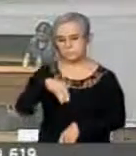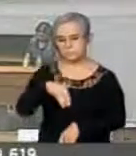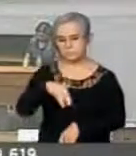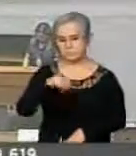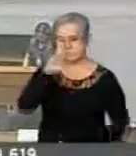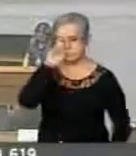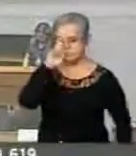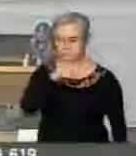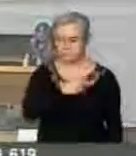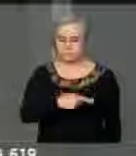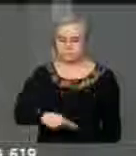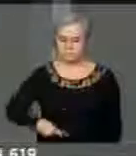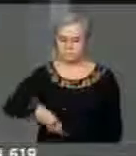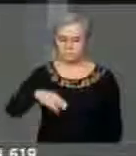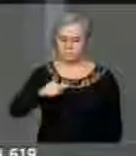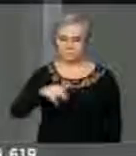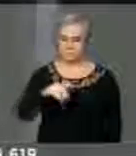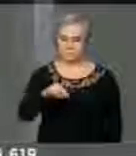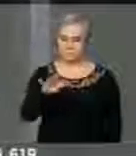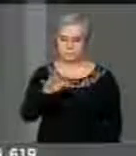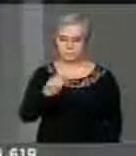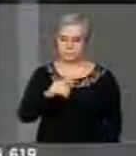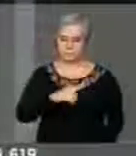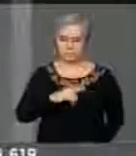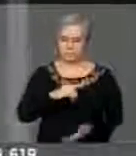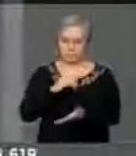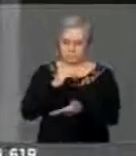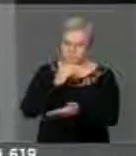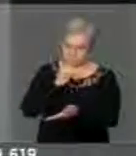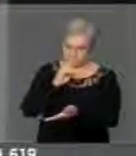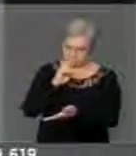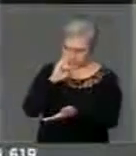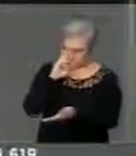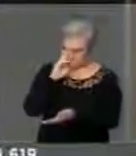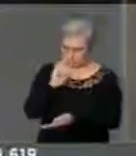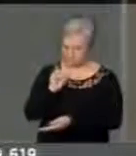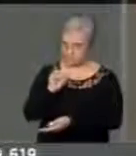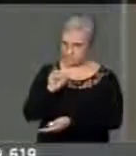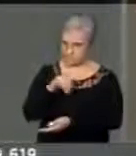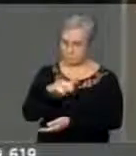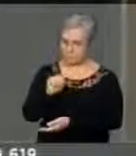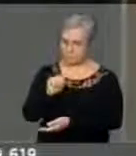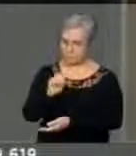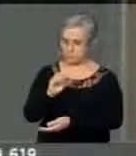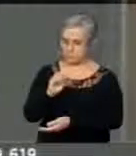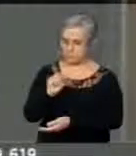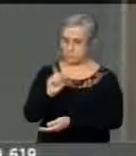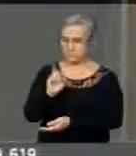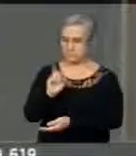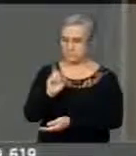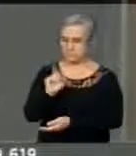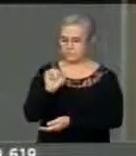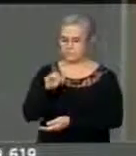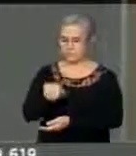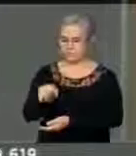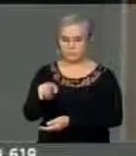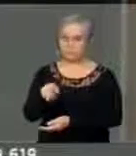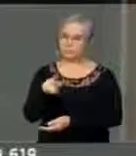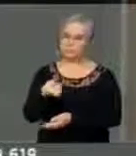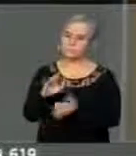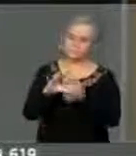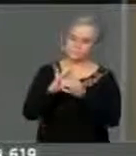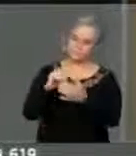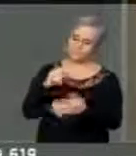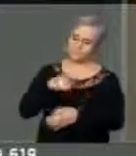Manato, ter como antecessor o nobre colega, o deputado Simão Cecim, para mim me honra muito. Teria até o tempo aqui de líder do PR, se